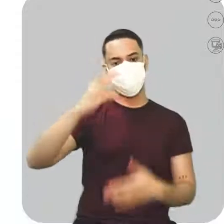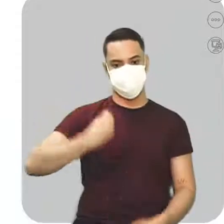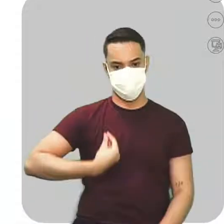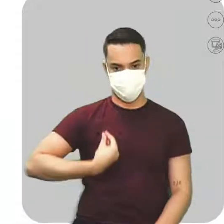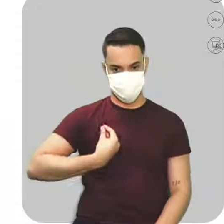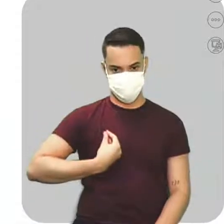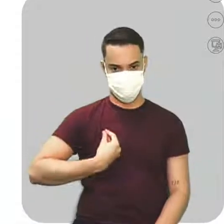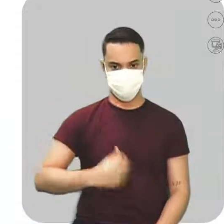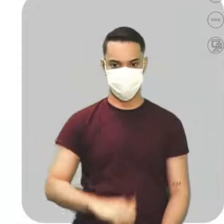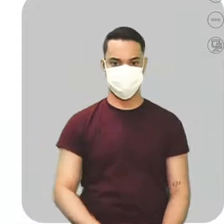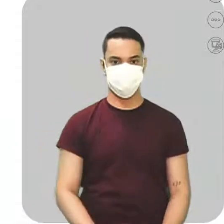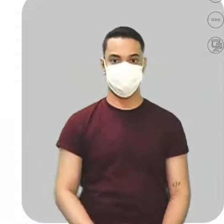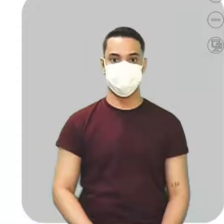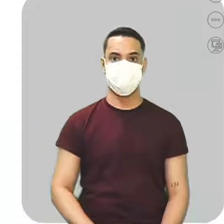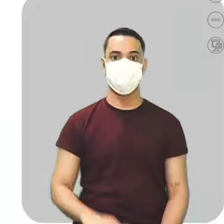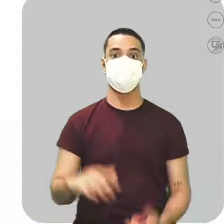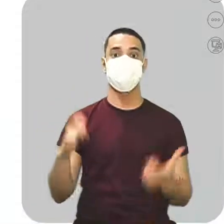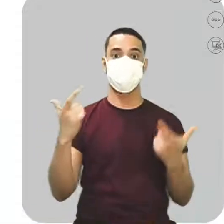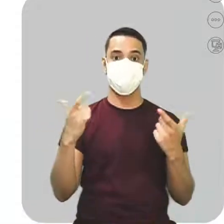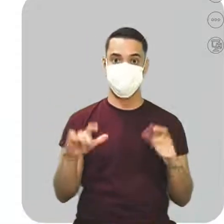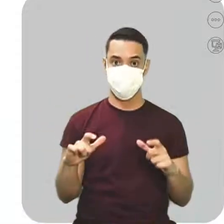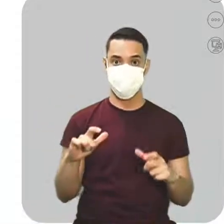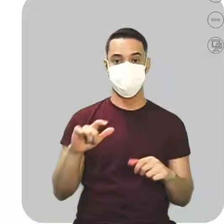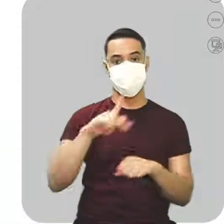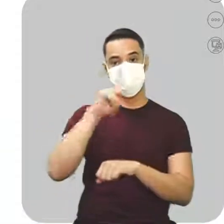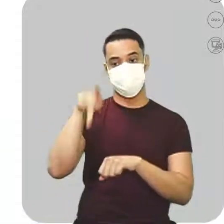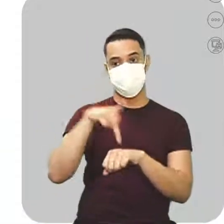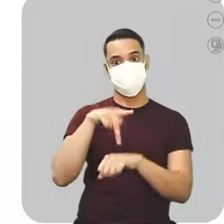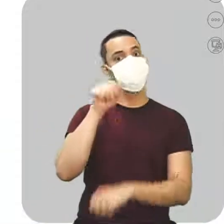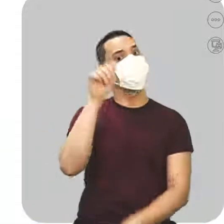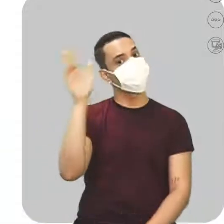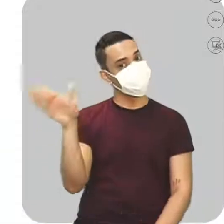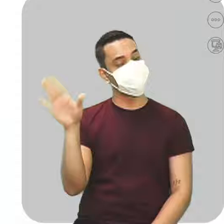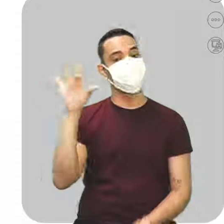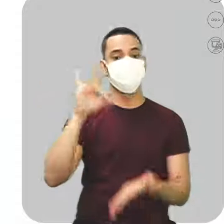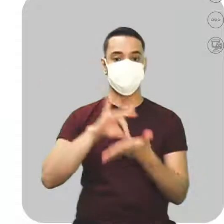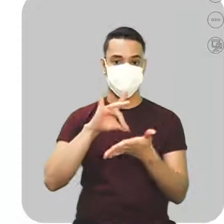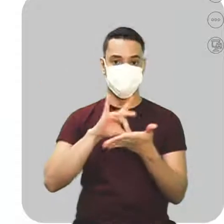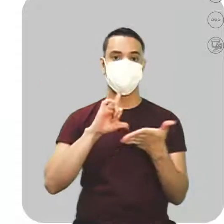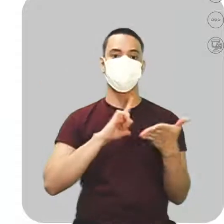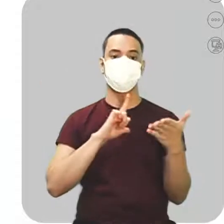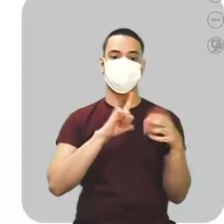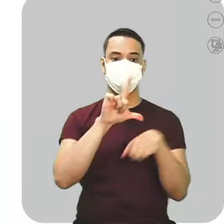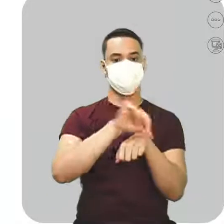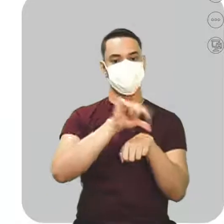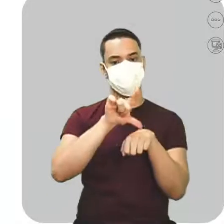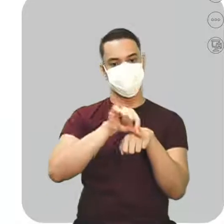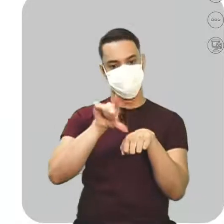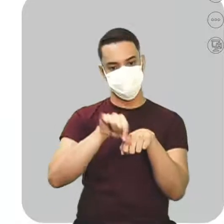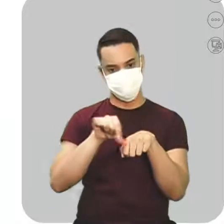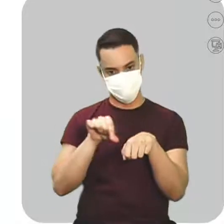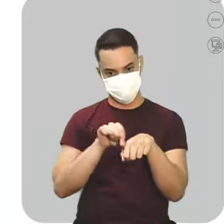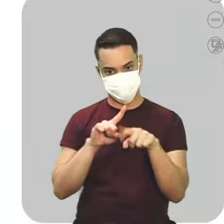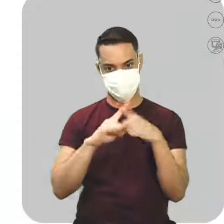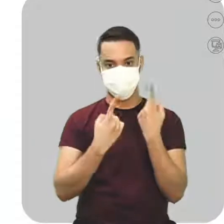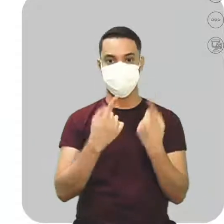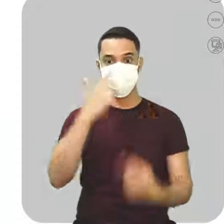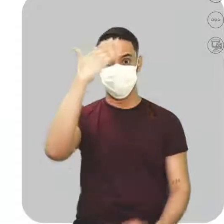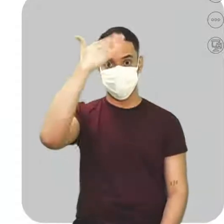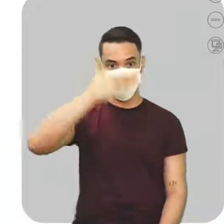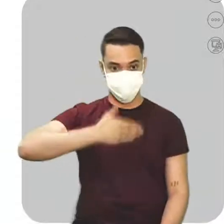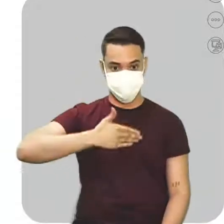no exterior. Ele está mentindo? Não, né, amado? Então, ele tem argumento, ele está comprovando aqui, dando exemplo